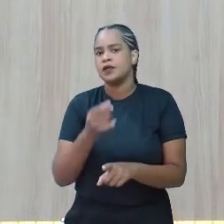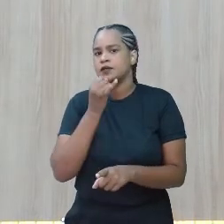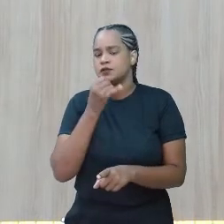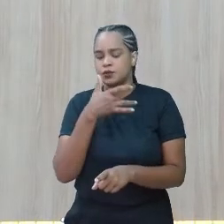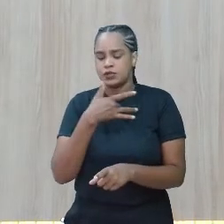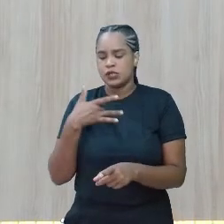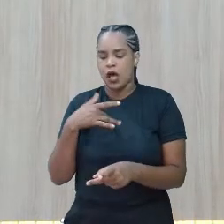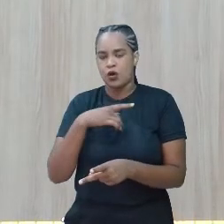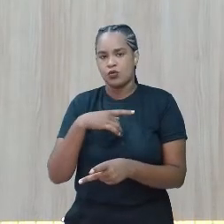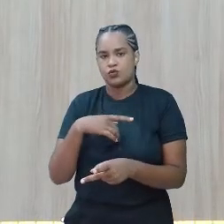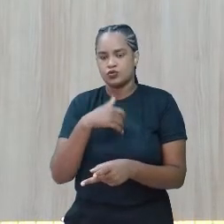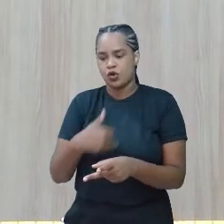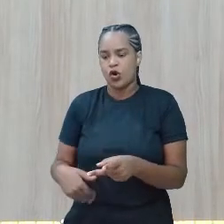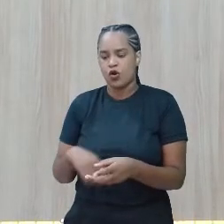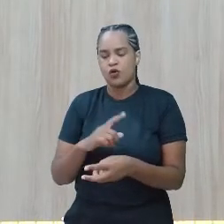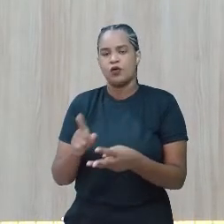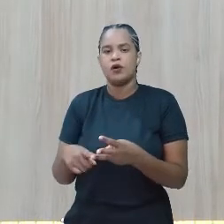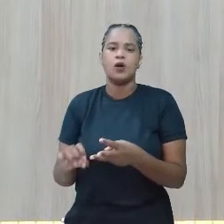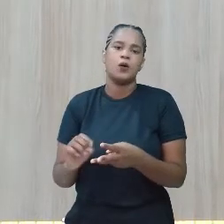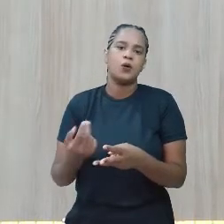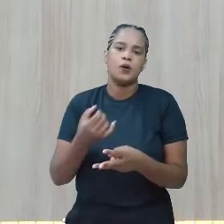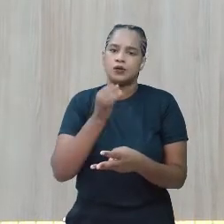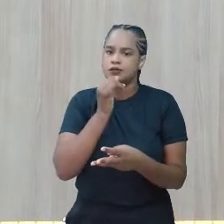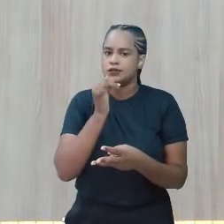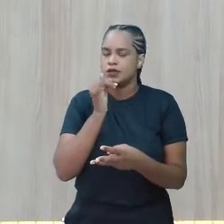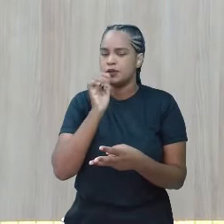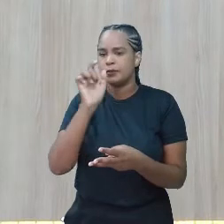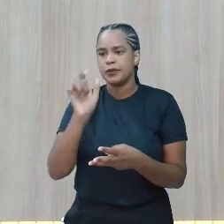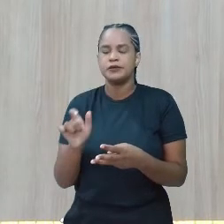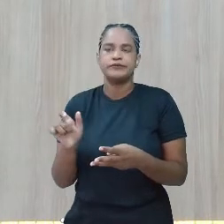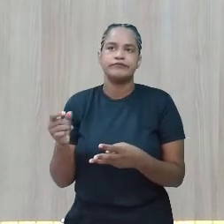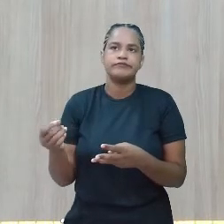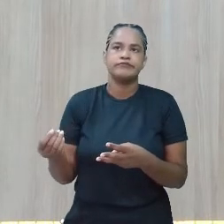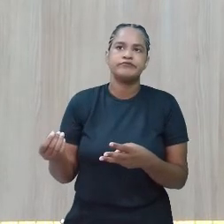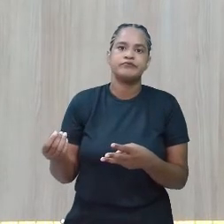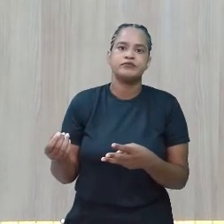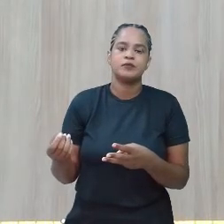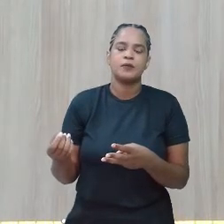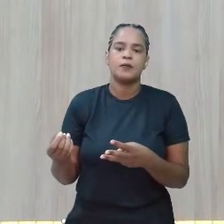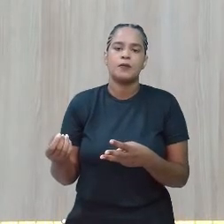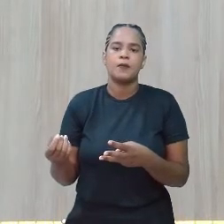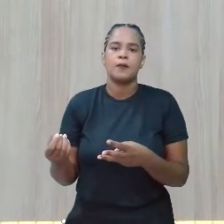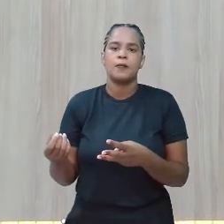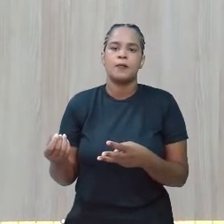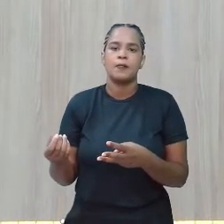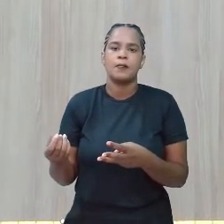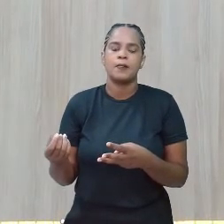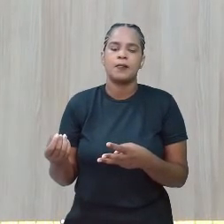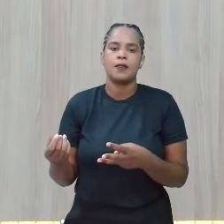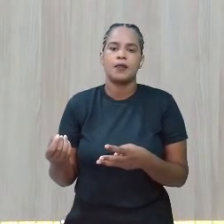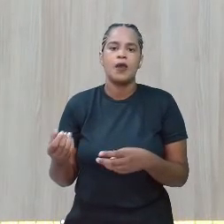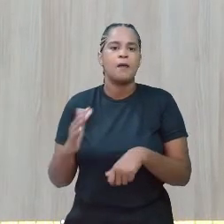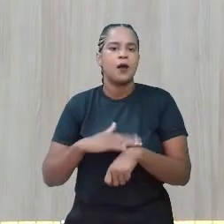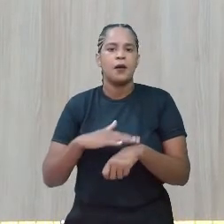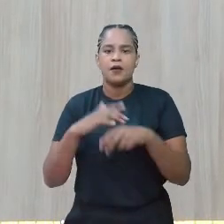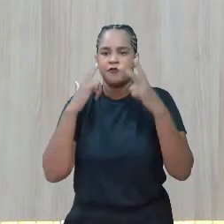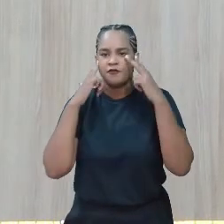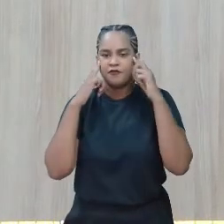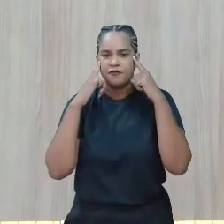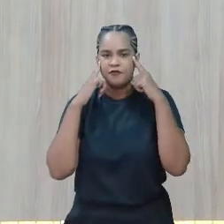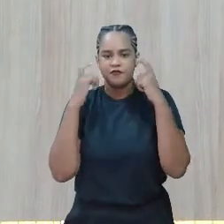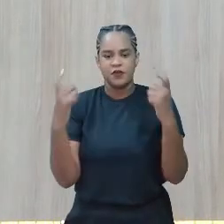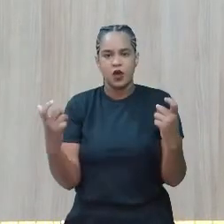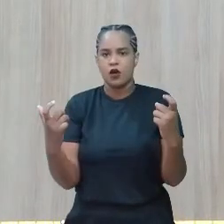de saúde, alguém que está enfrentando um momento, não é, de alta violência em